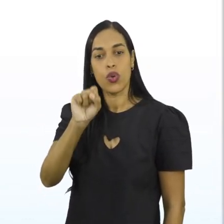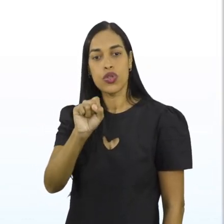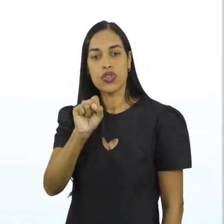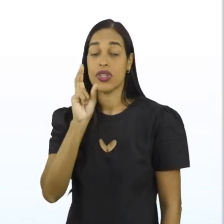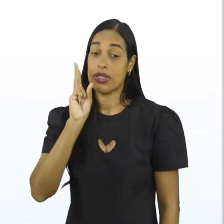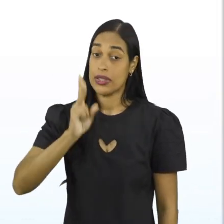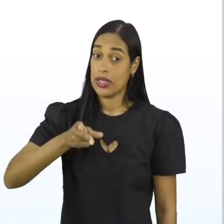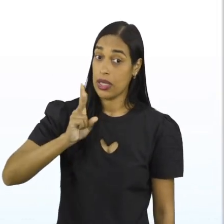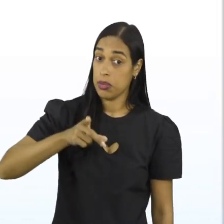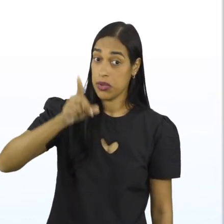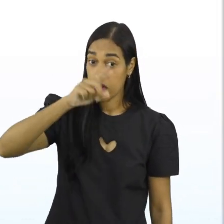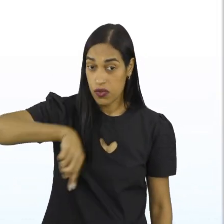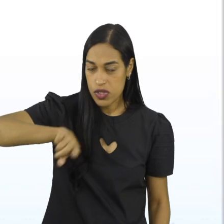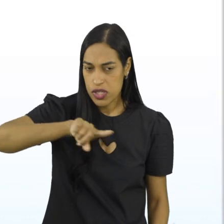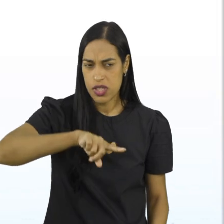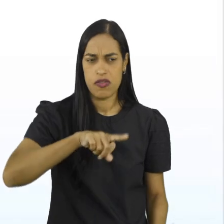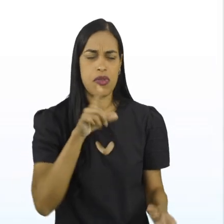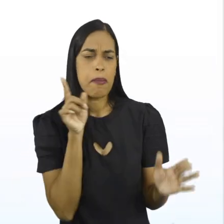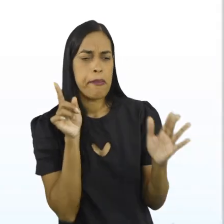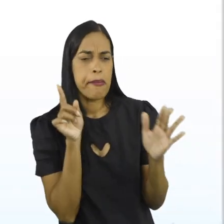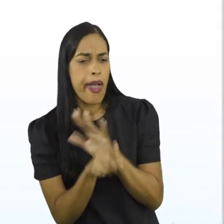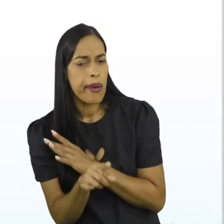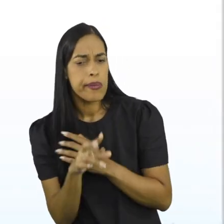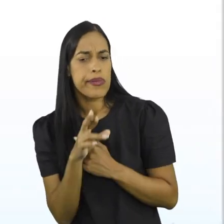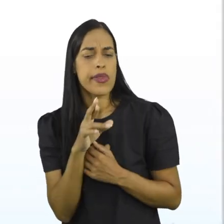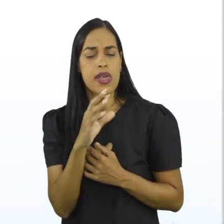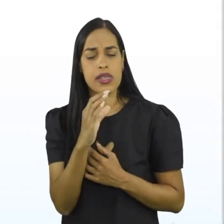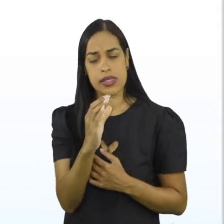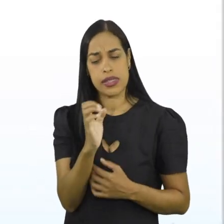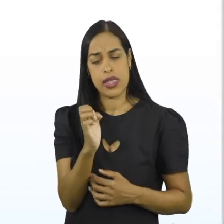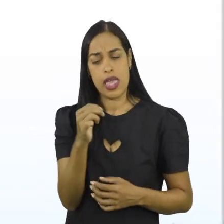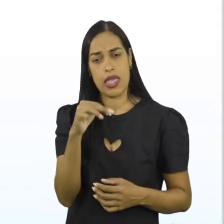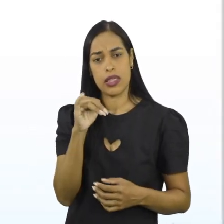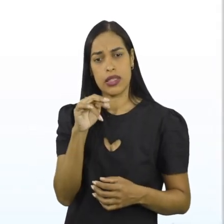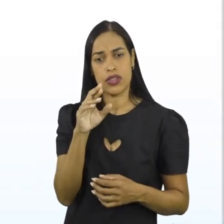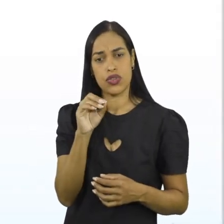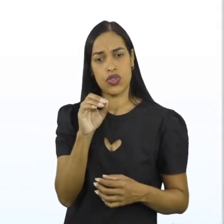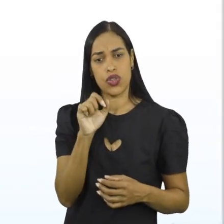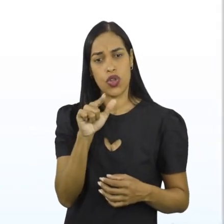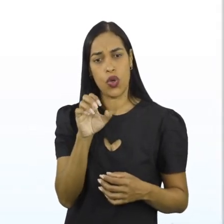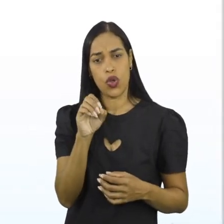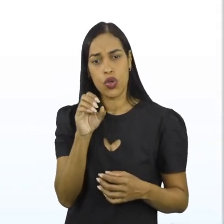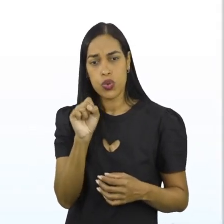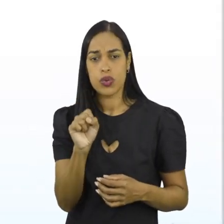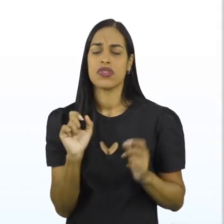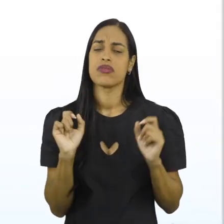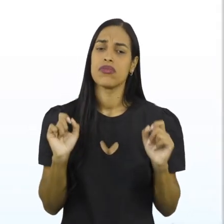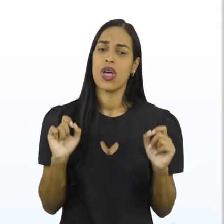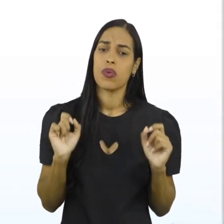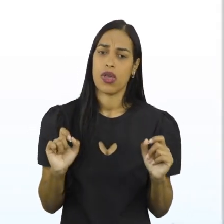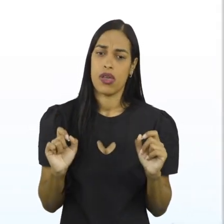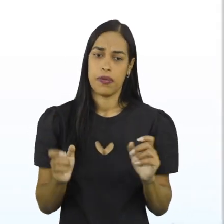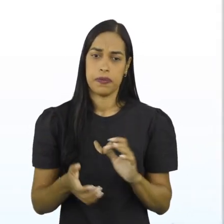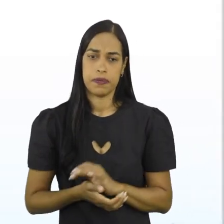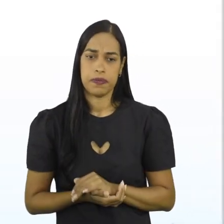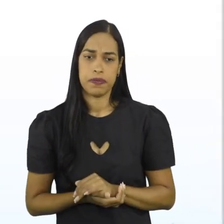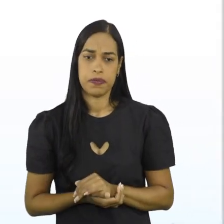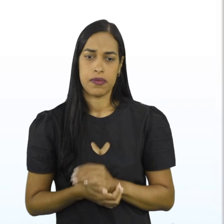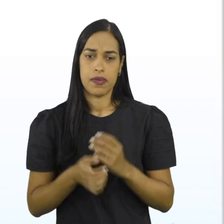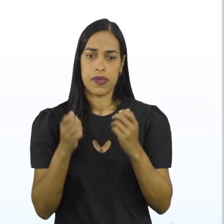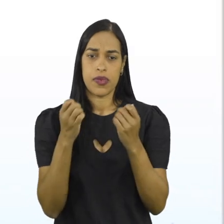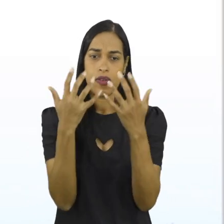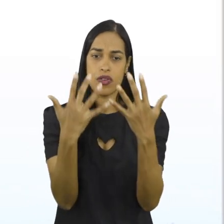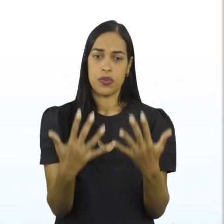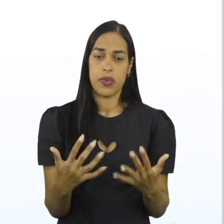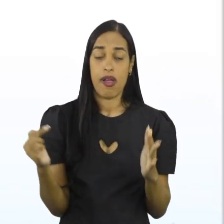vocês forem cobrados dos centríolos, vocês vão dizer que o centríolo, presta atenção, é aqui que você vai dizer que ele